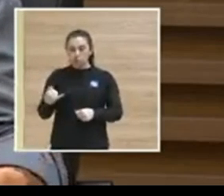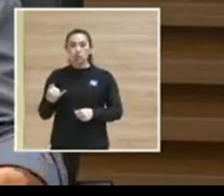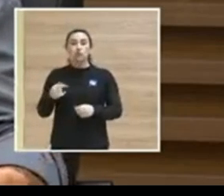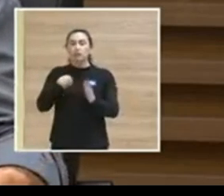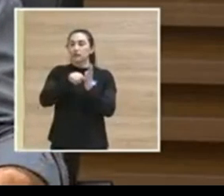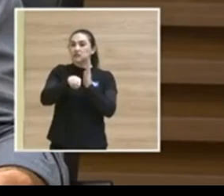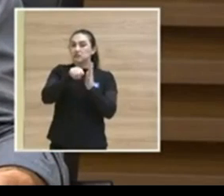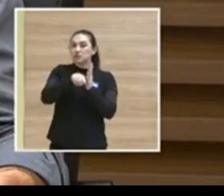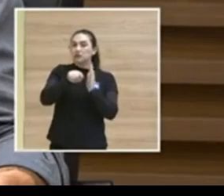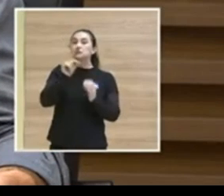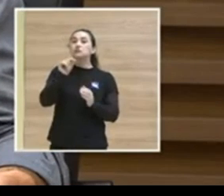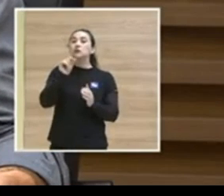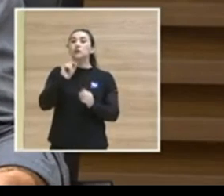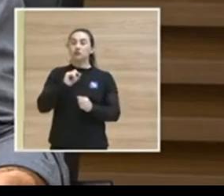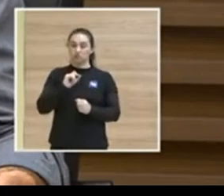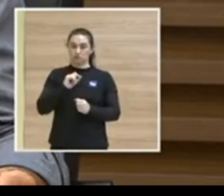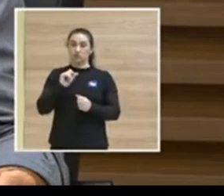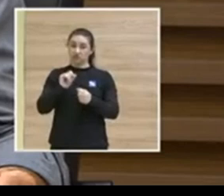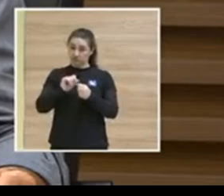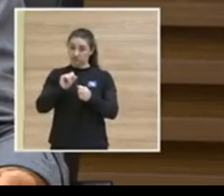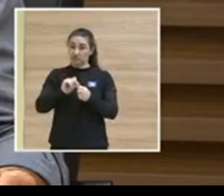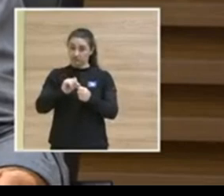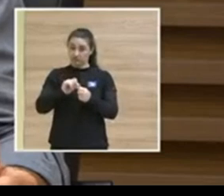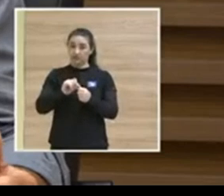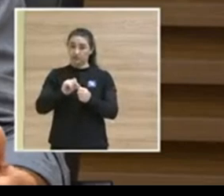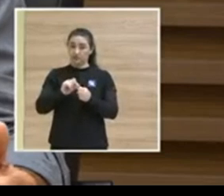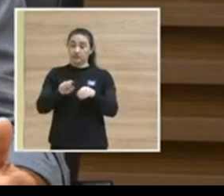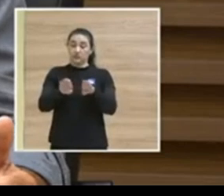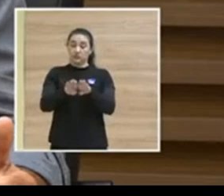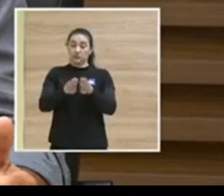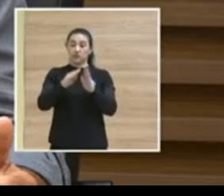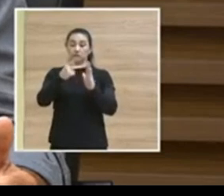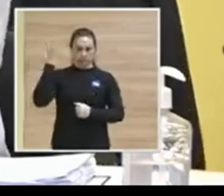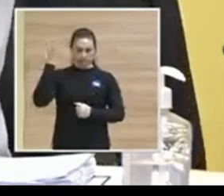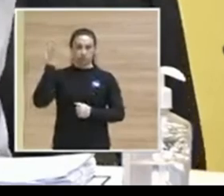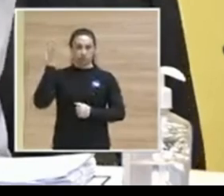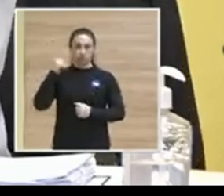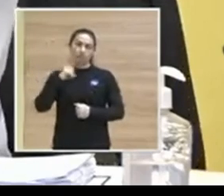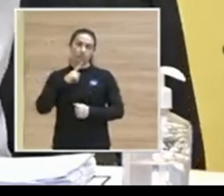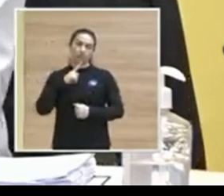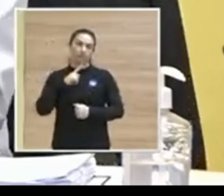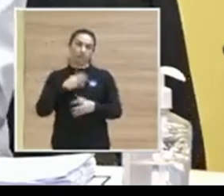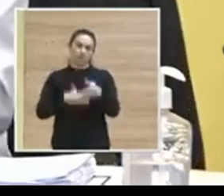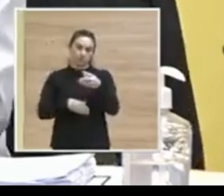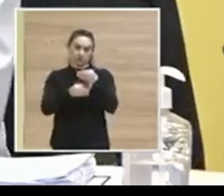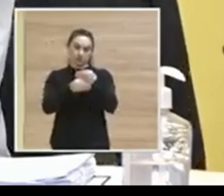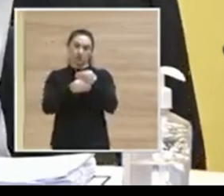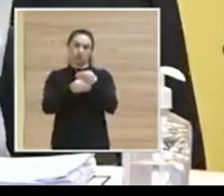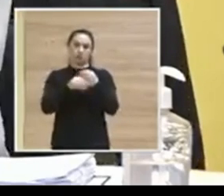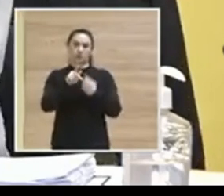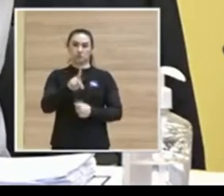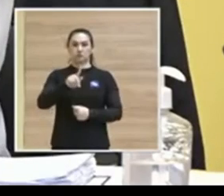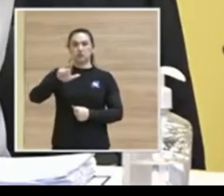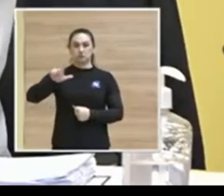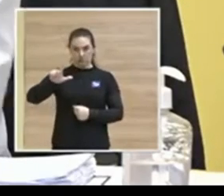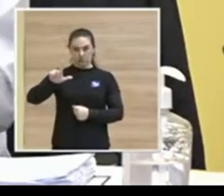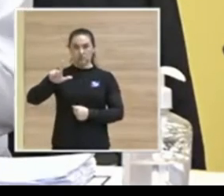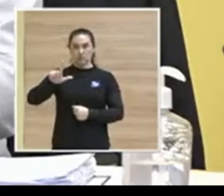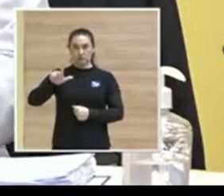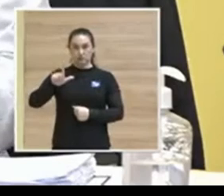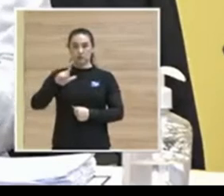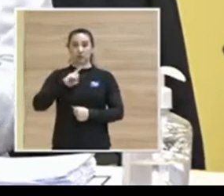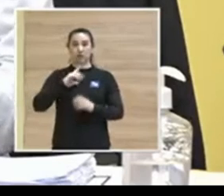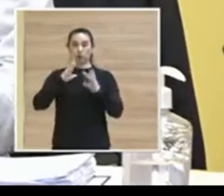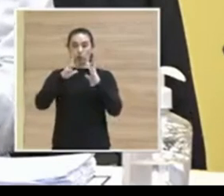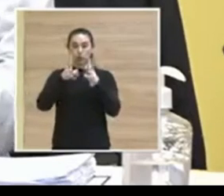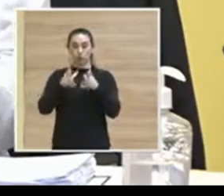projeto que autoriza o Executivo Abrir crédito especial junto à secretaria de educação e cultura para a revitalização da